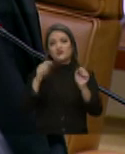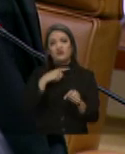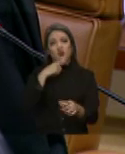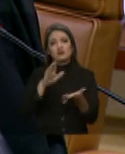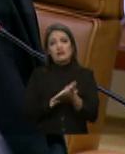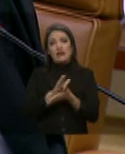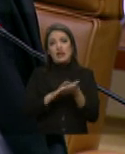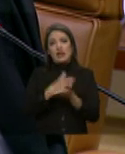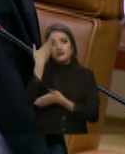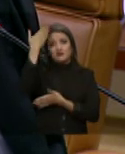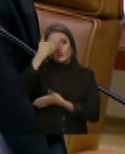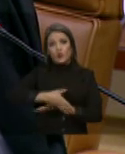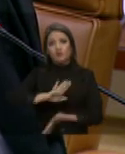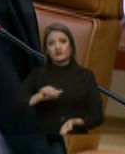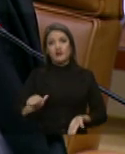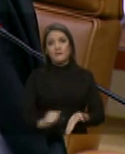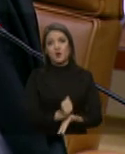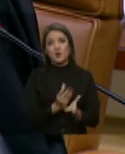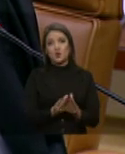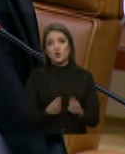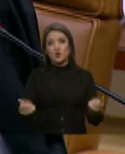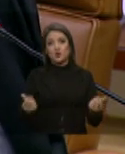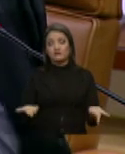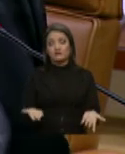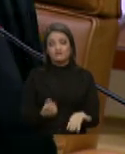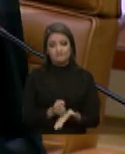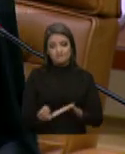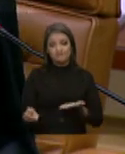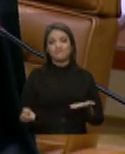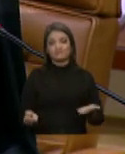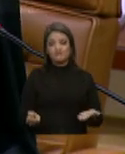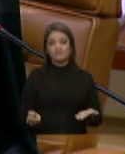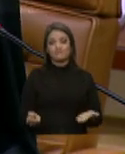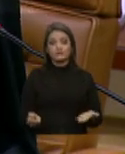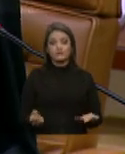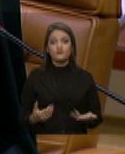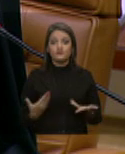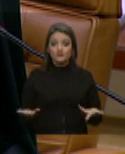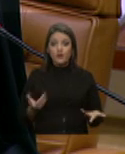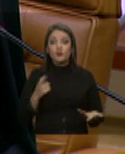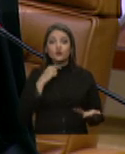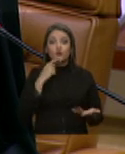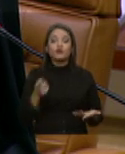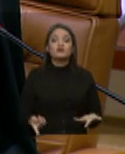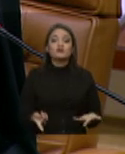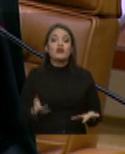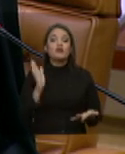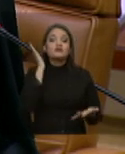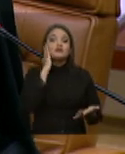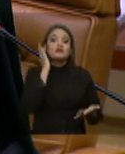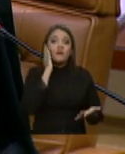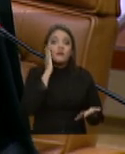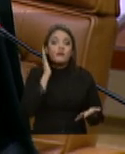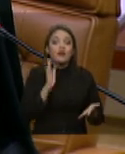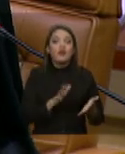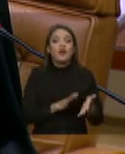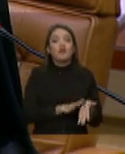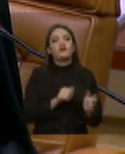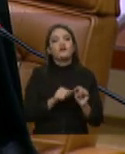é qualquer uma é dessas mensagens e a partir daí não se consegue fazer o caminho e se chegar